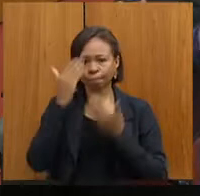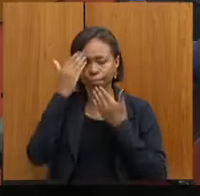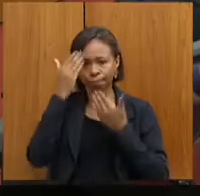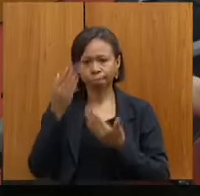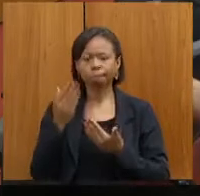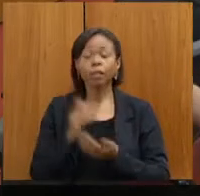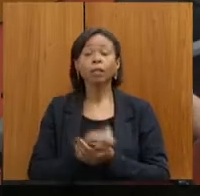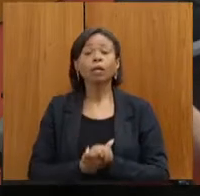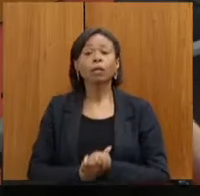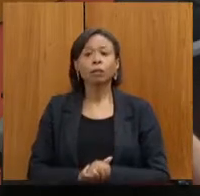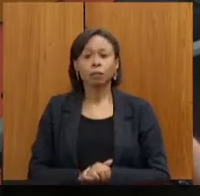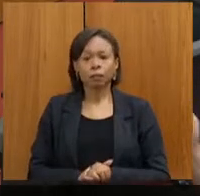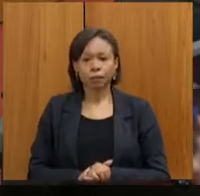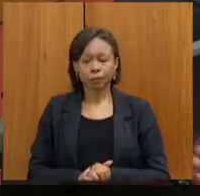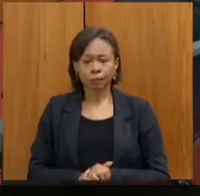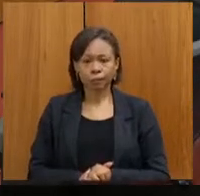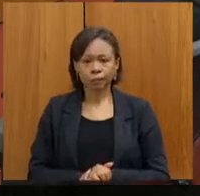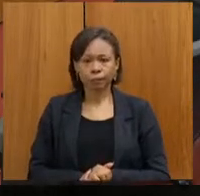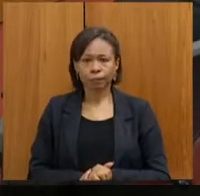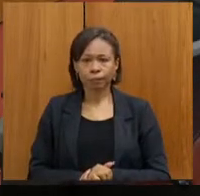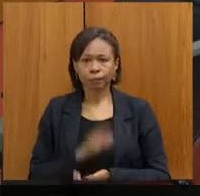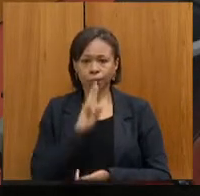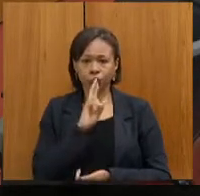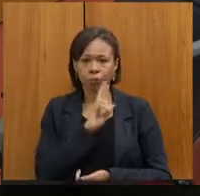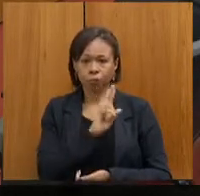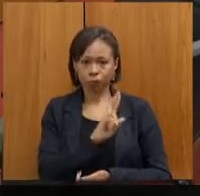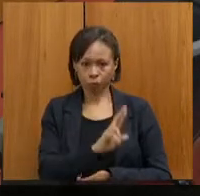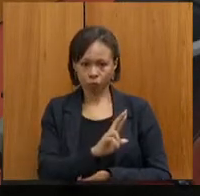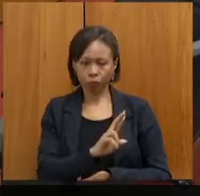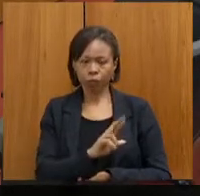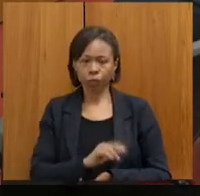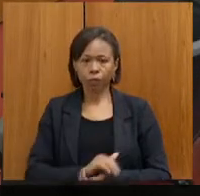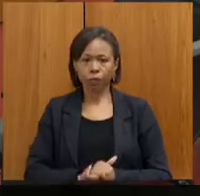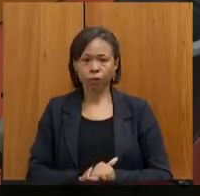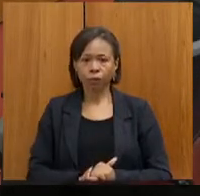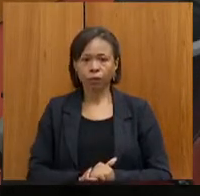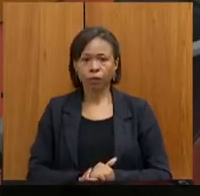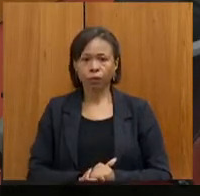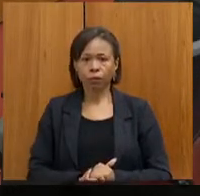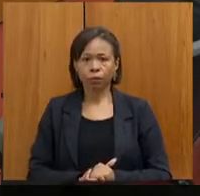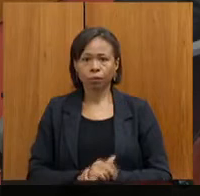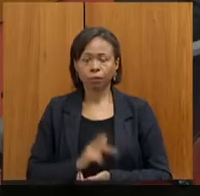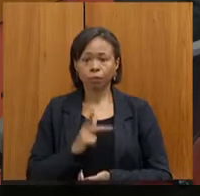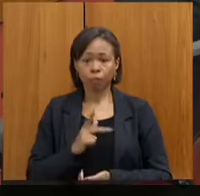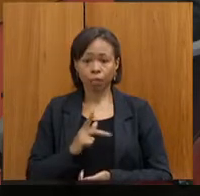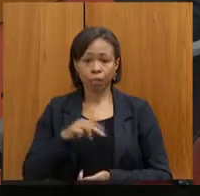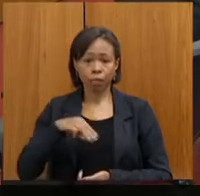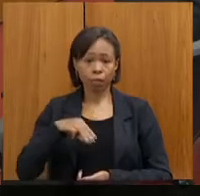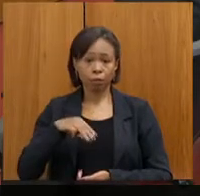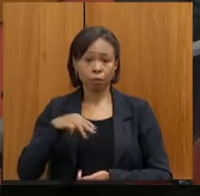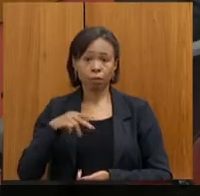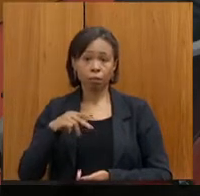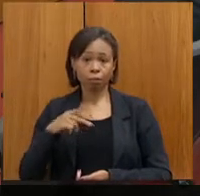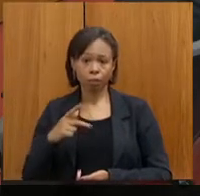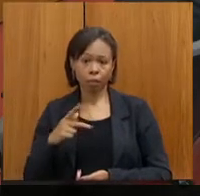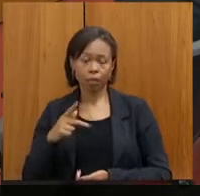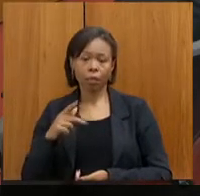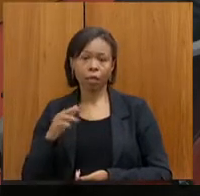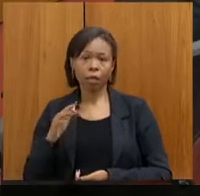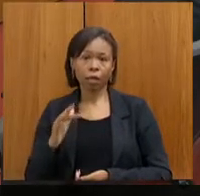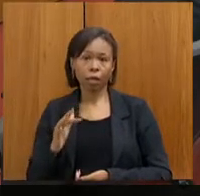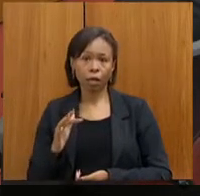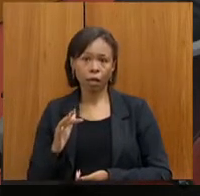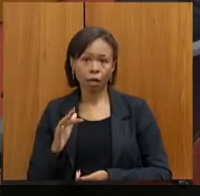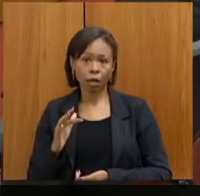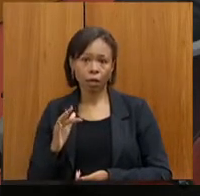com relação à enfim você que alimentos Lembrando que o pmpf a gente aprovou o congelamento de 90 dias